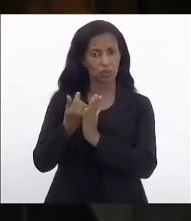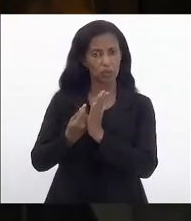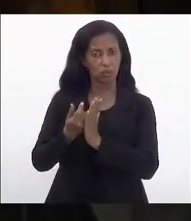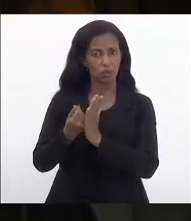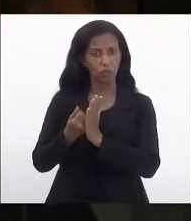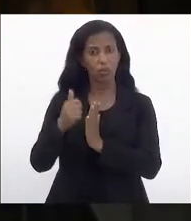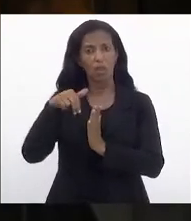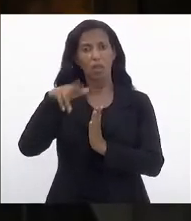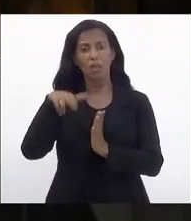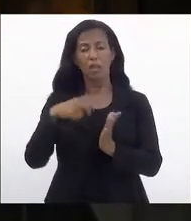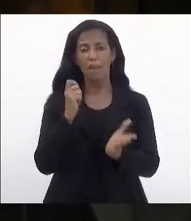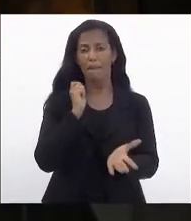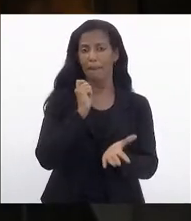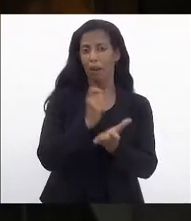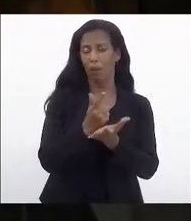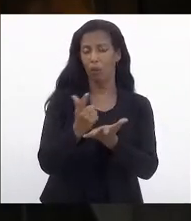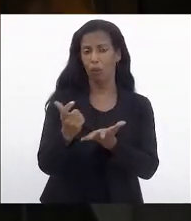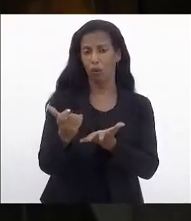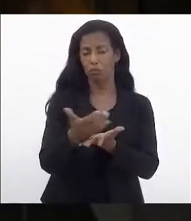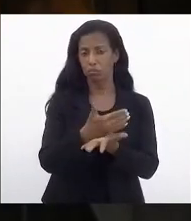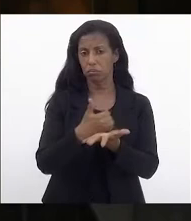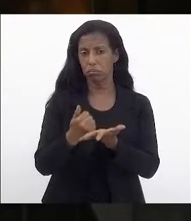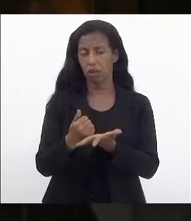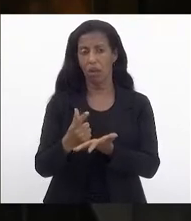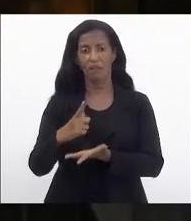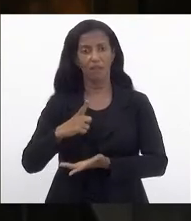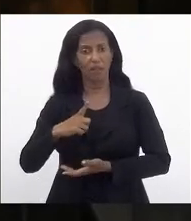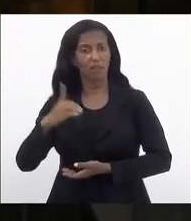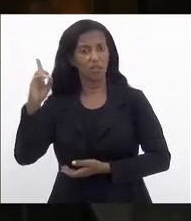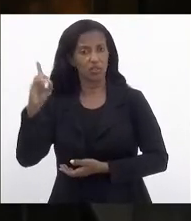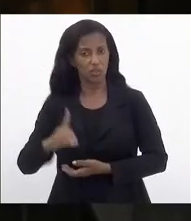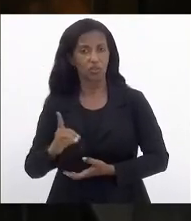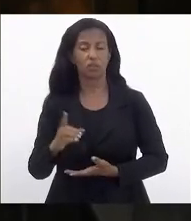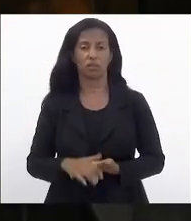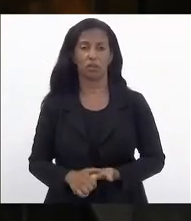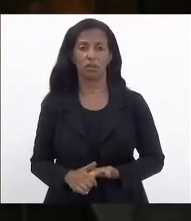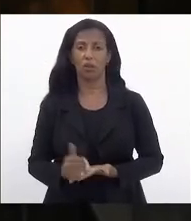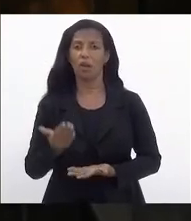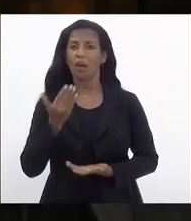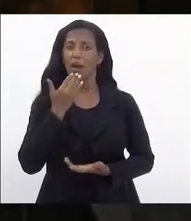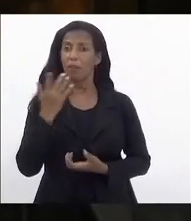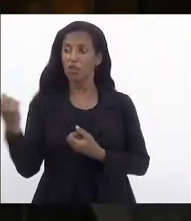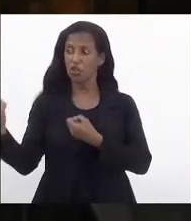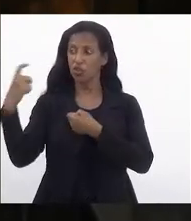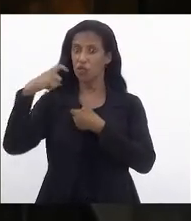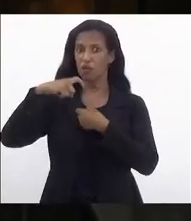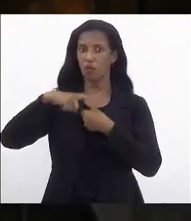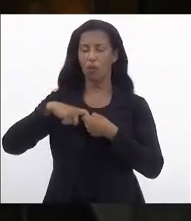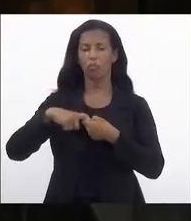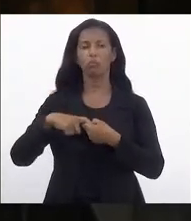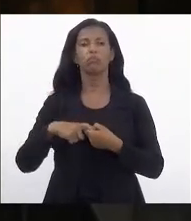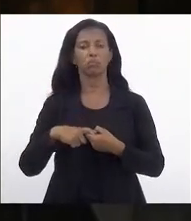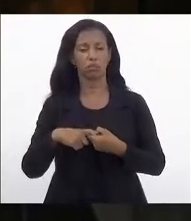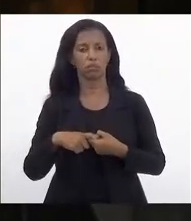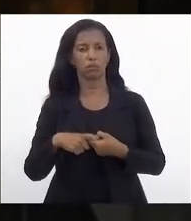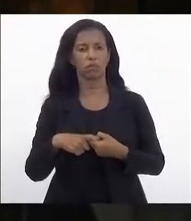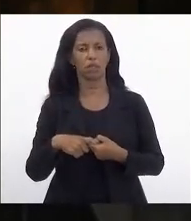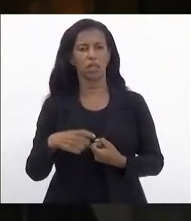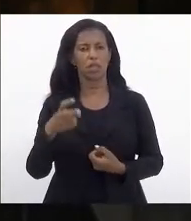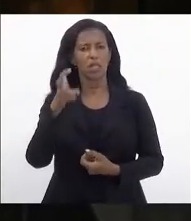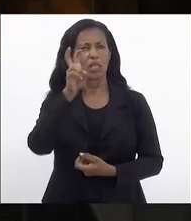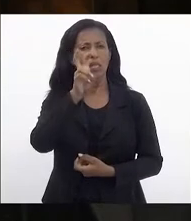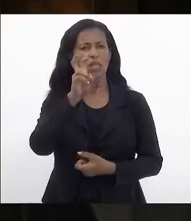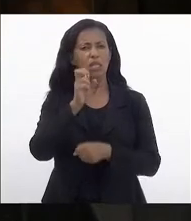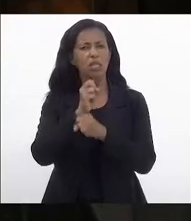pagou essas alíquotas vai ter direito a pedi-las de volta pelo menos cinco